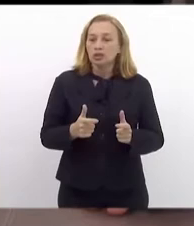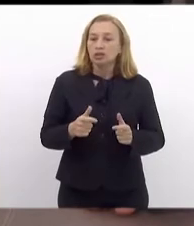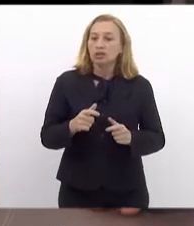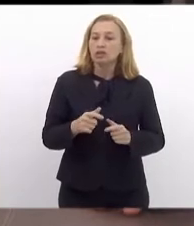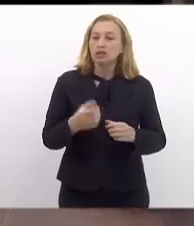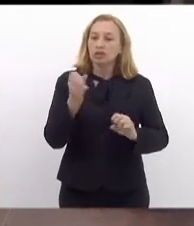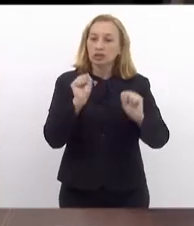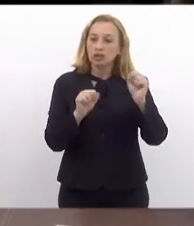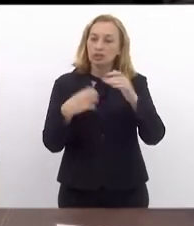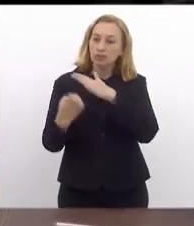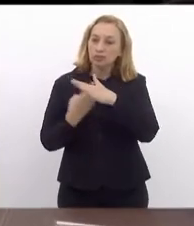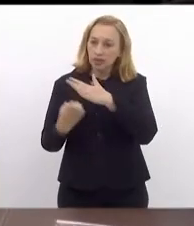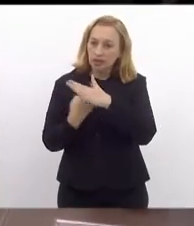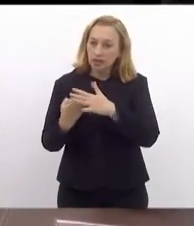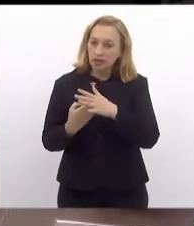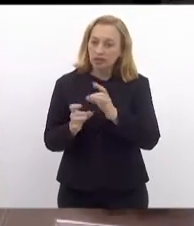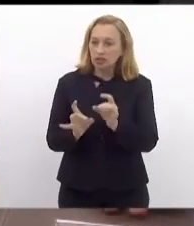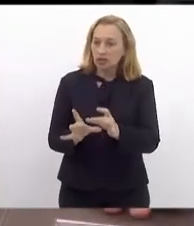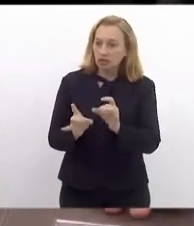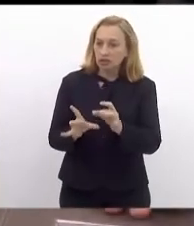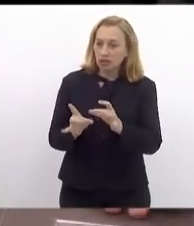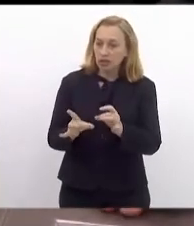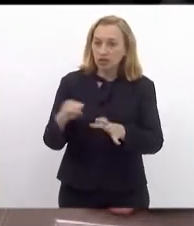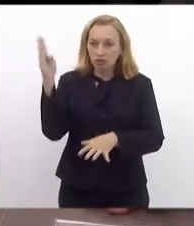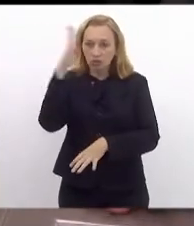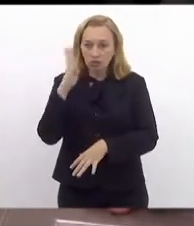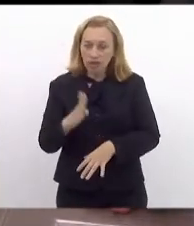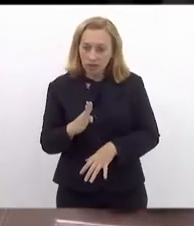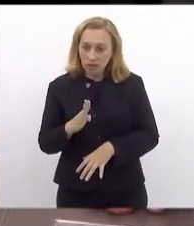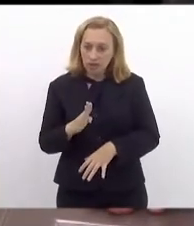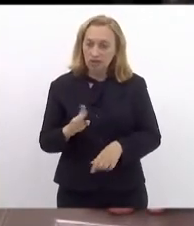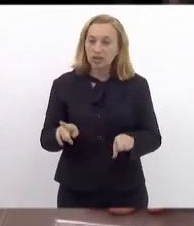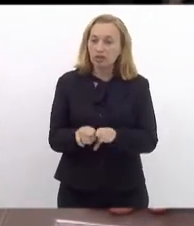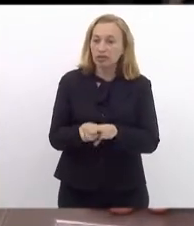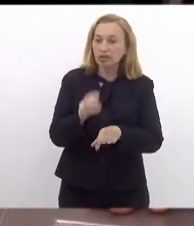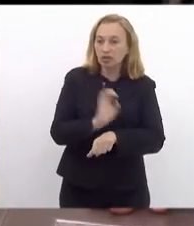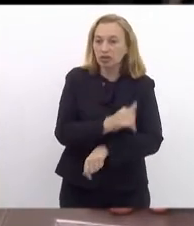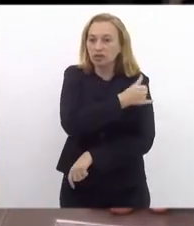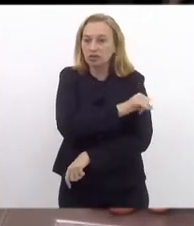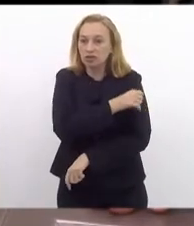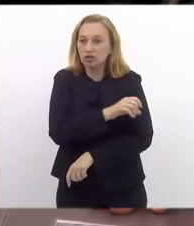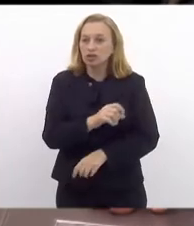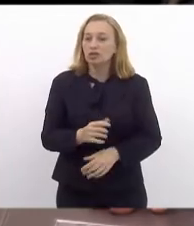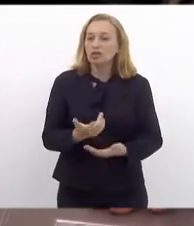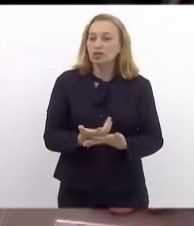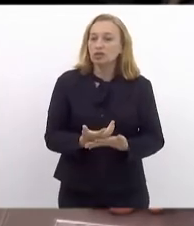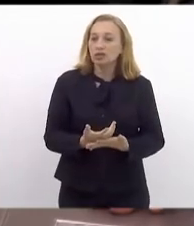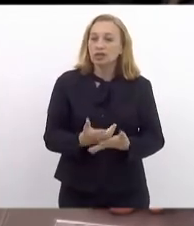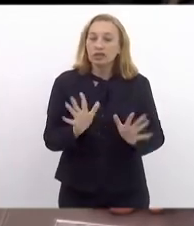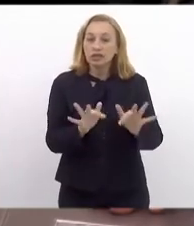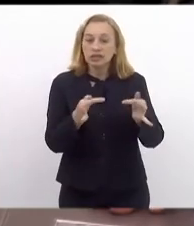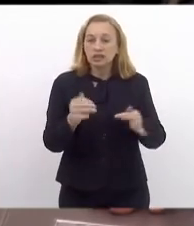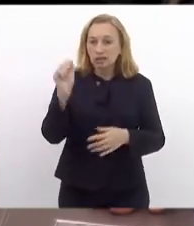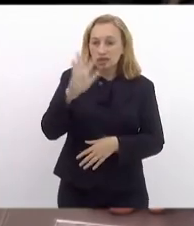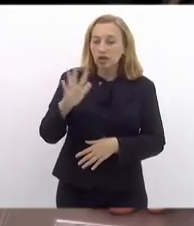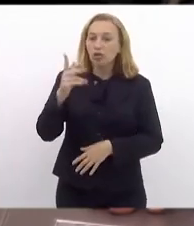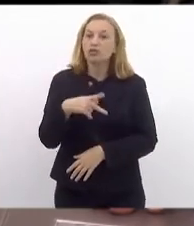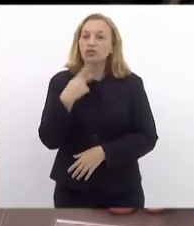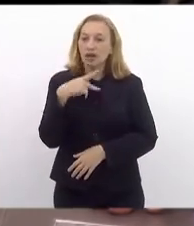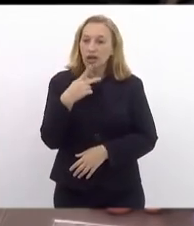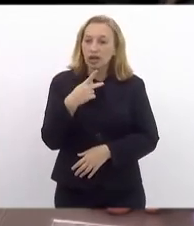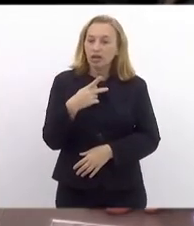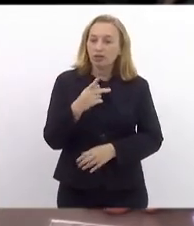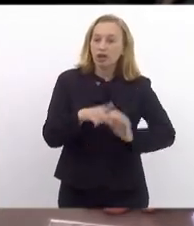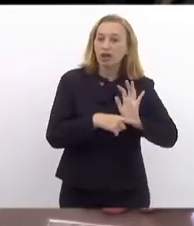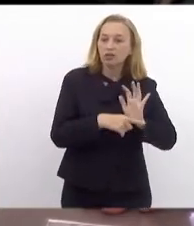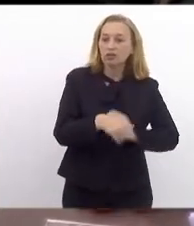Varejista no Brasil não só no estado do Rio de Janeiro São aderentes do regime do Simples Nacional então quando a gente fala